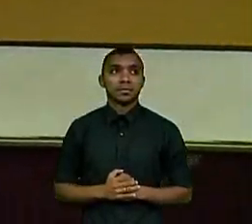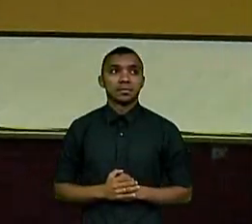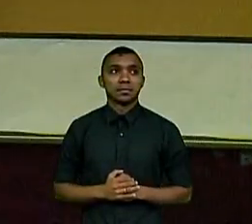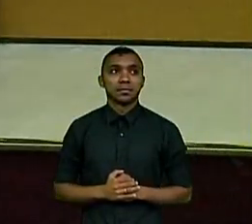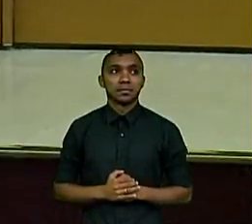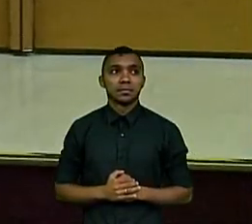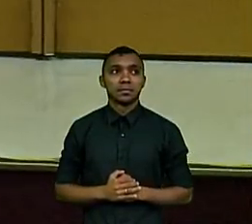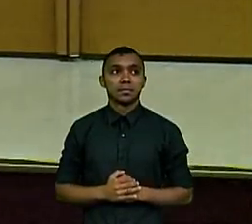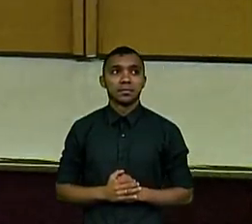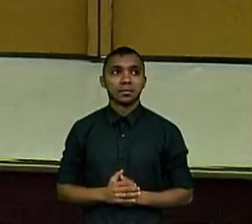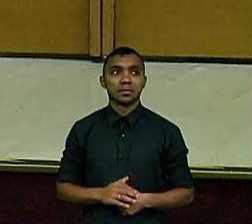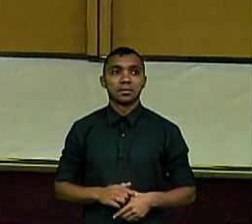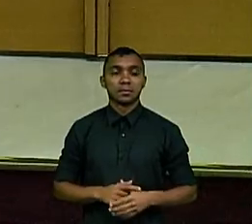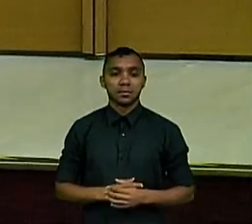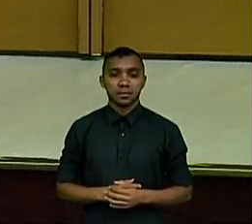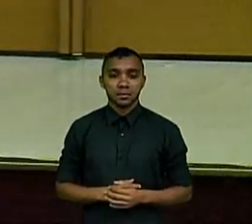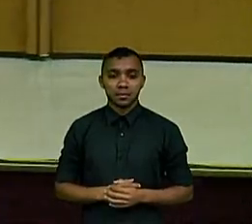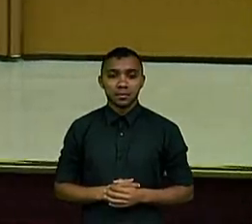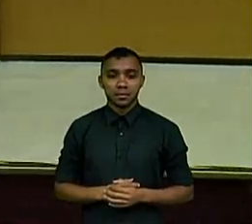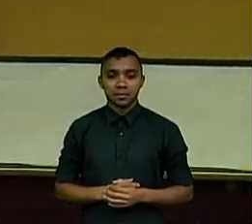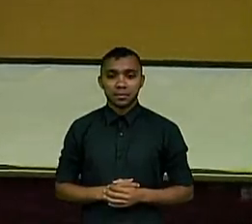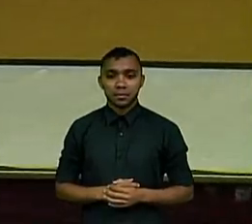Vixe Maria